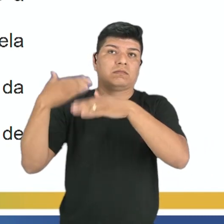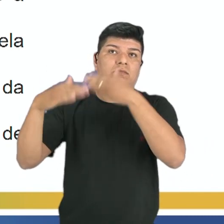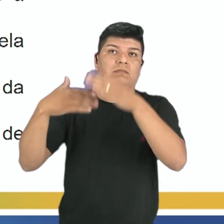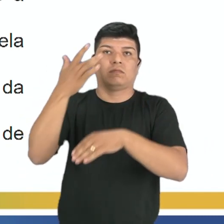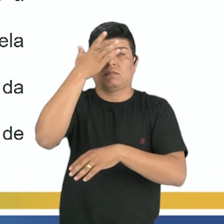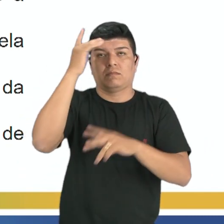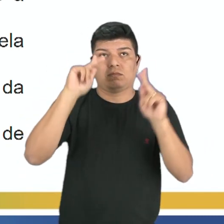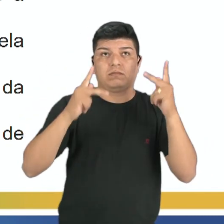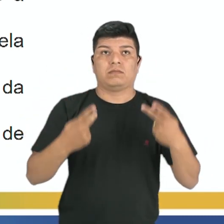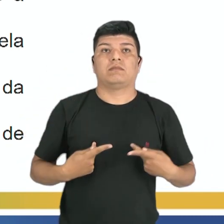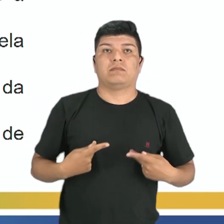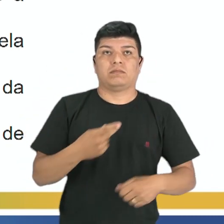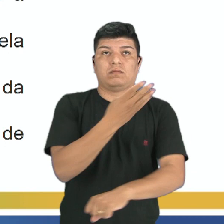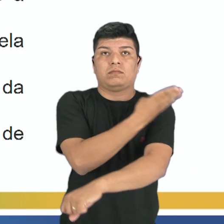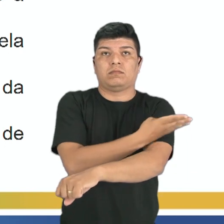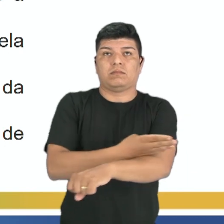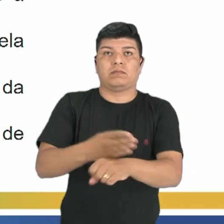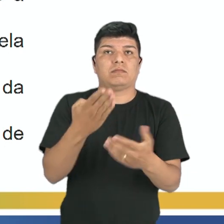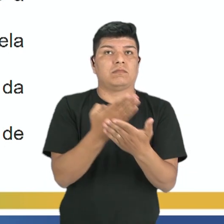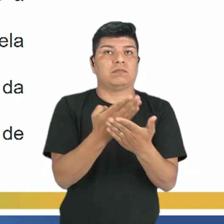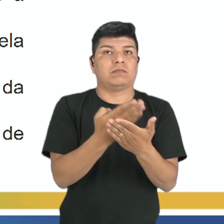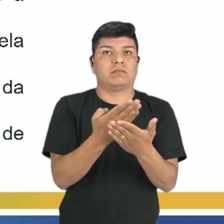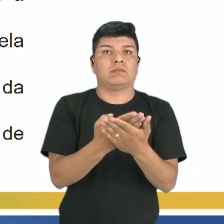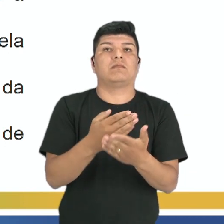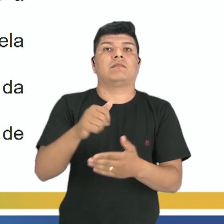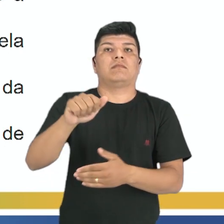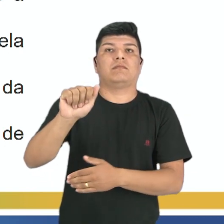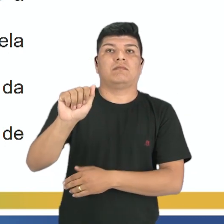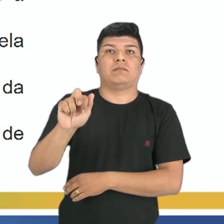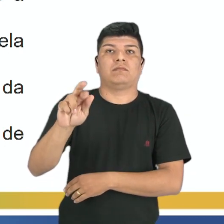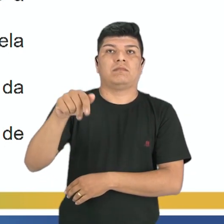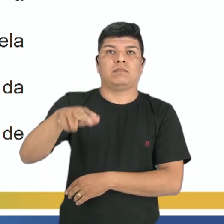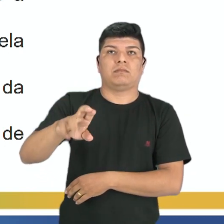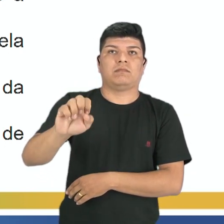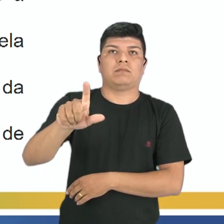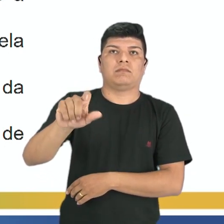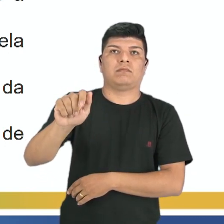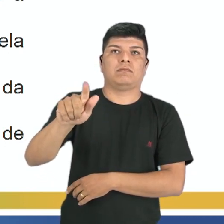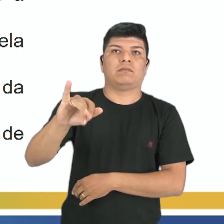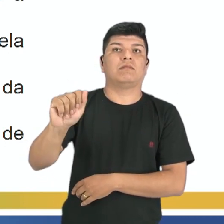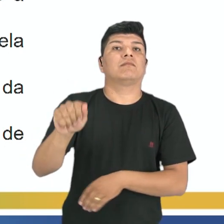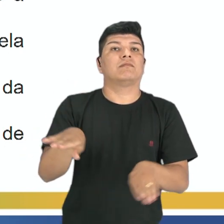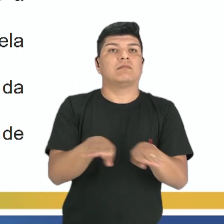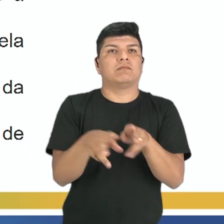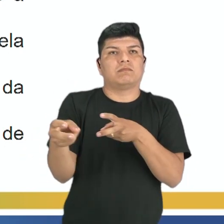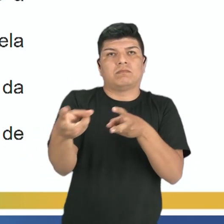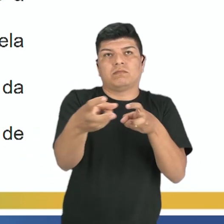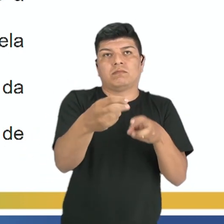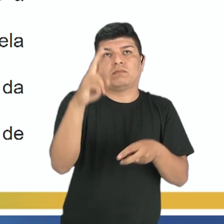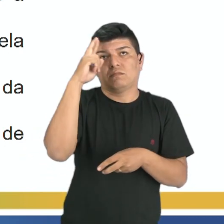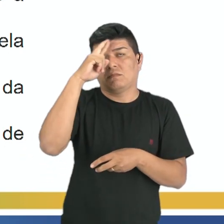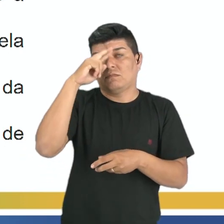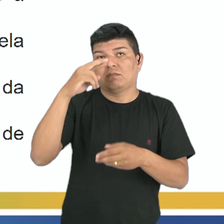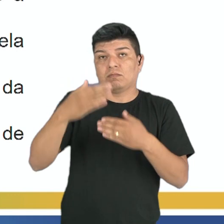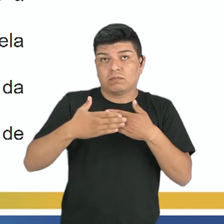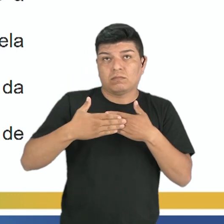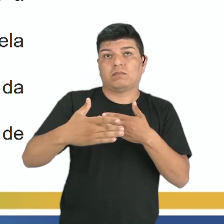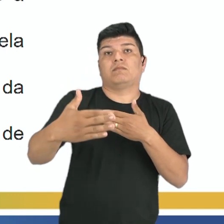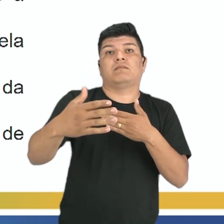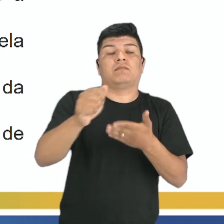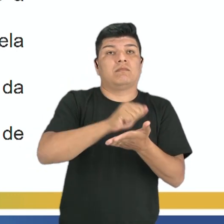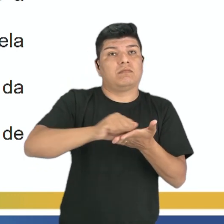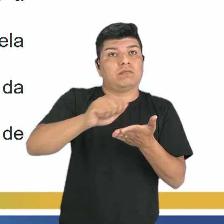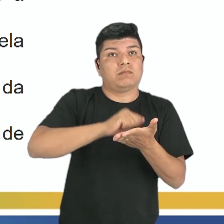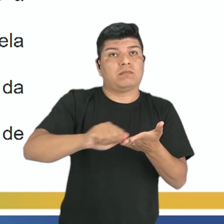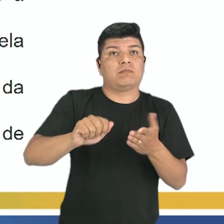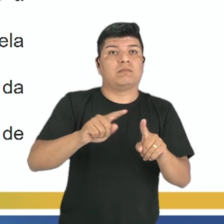humanos. Embora tradicionalmente estudadas pela arqueologia, elas ajudaram a redefinir a concepção de que a história se inicia com a